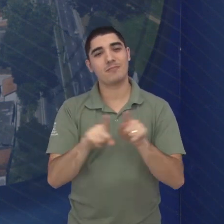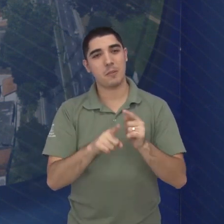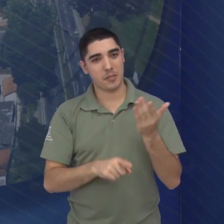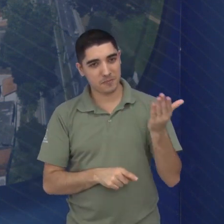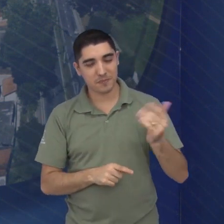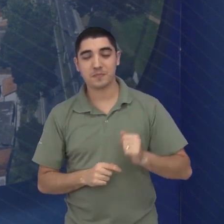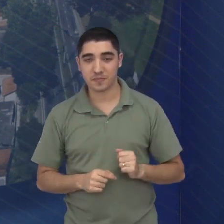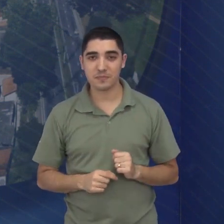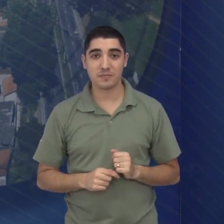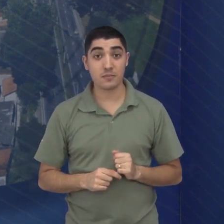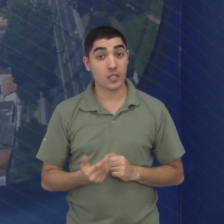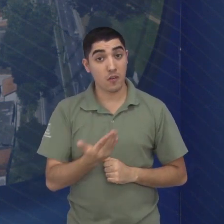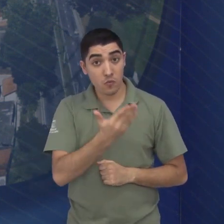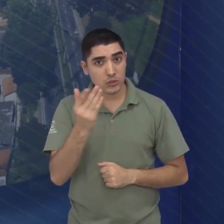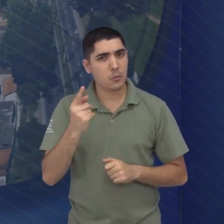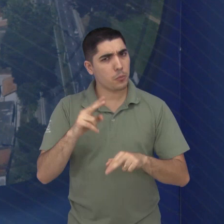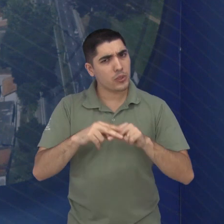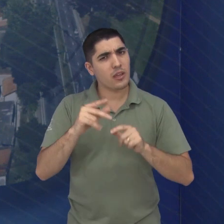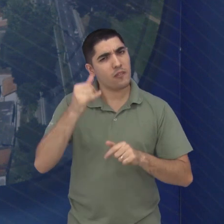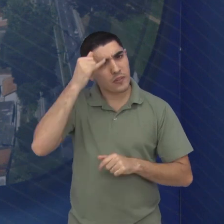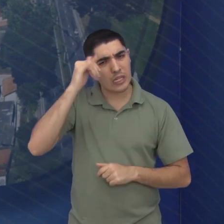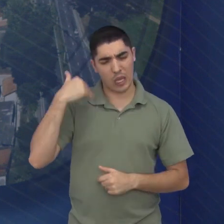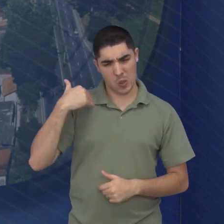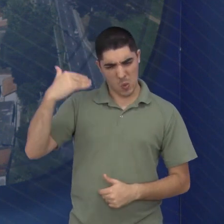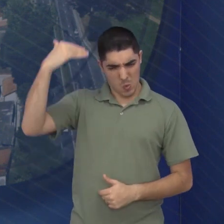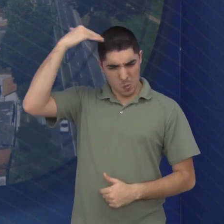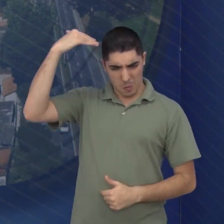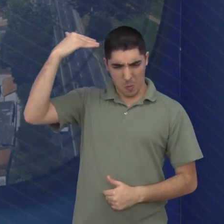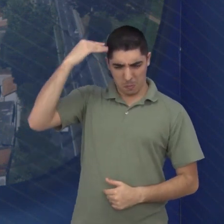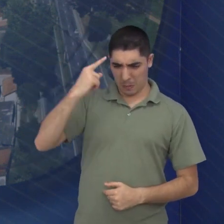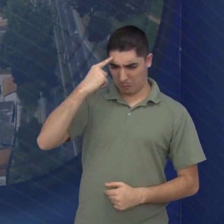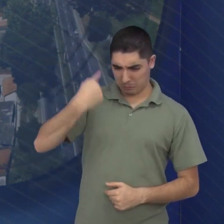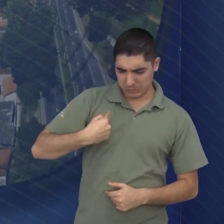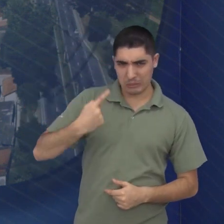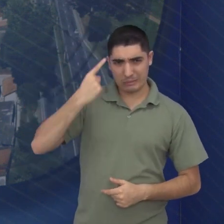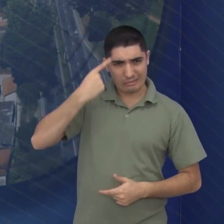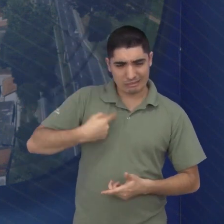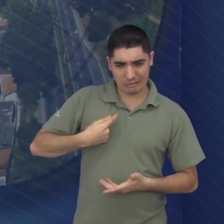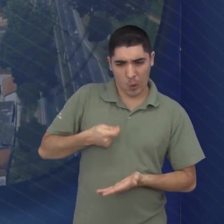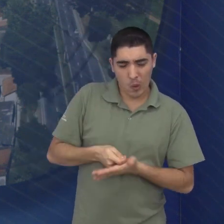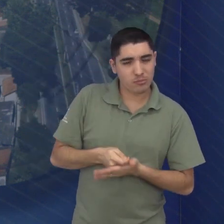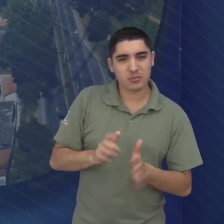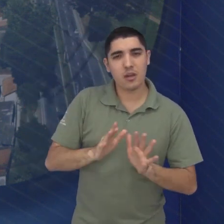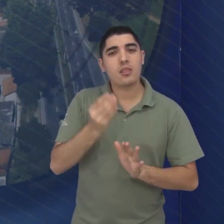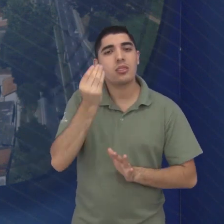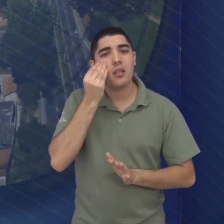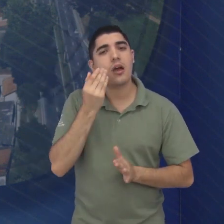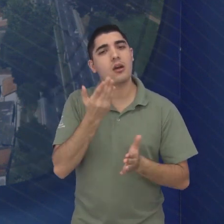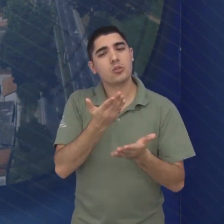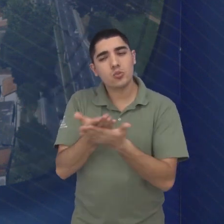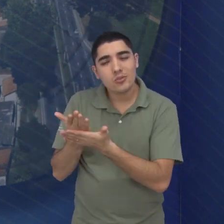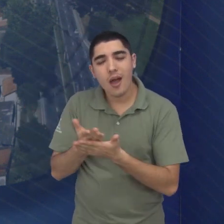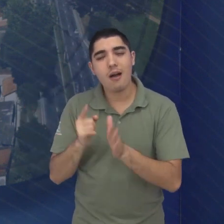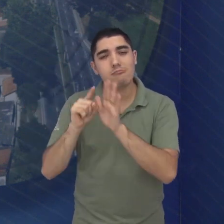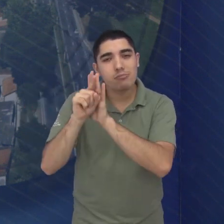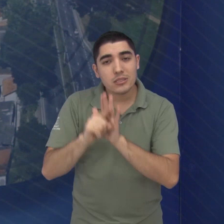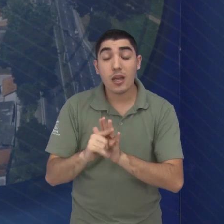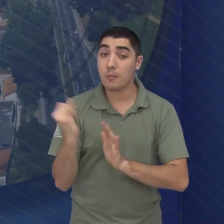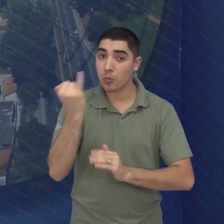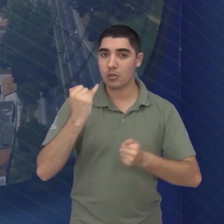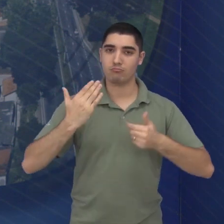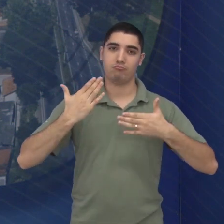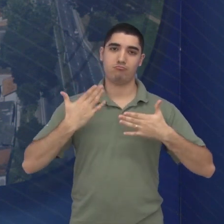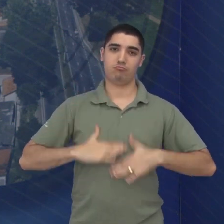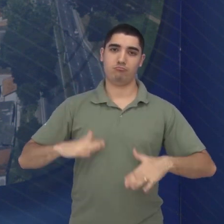isso, pessoal, não se culpe, descanse, procure informação, né? E descansar, sem dúvida nenhuma, é importante. Tire